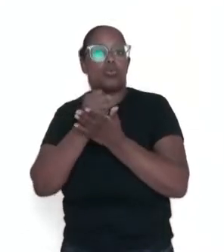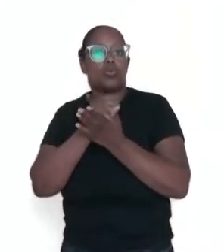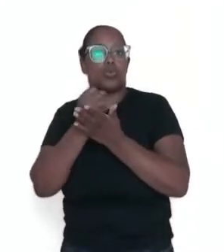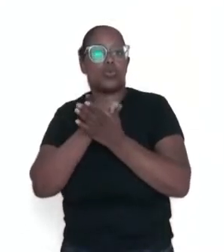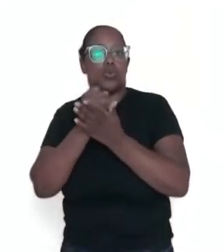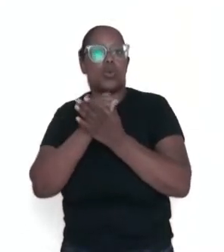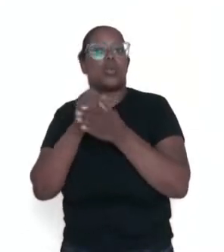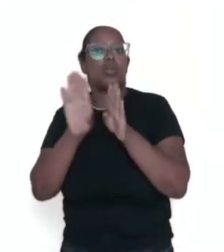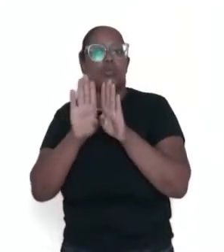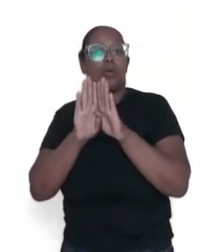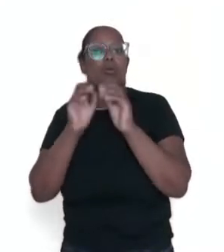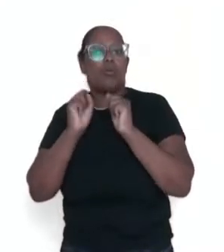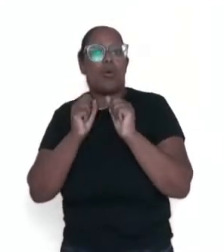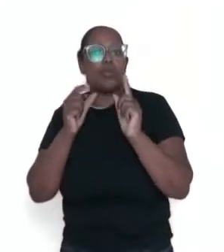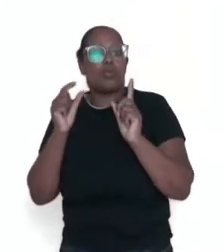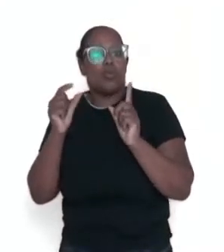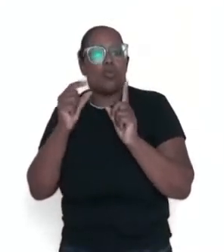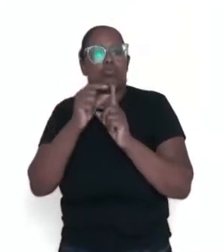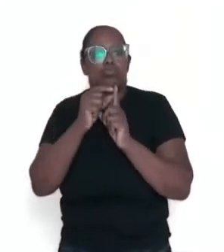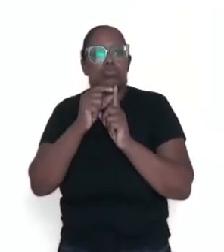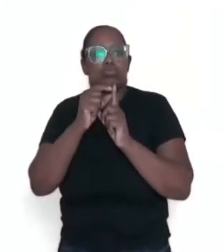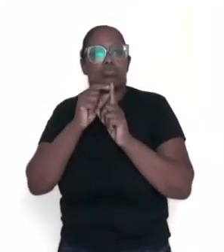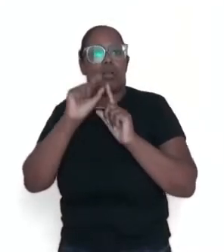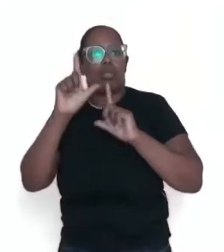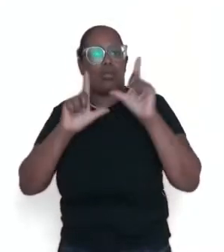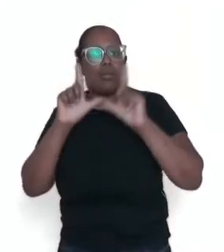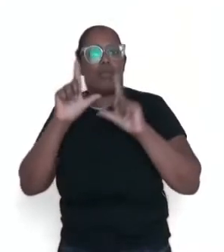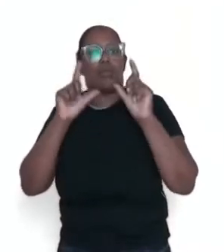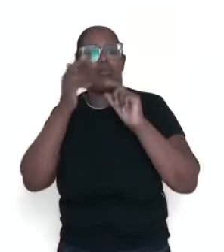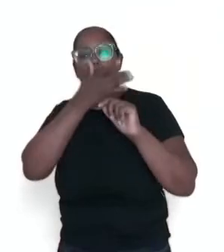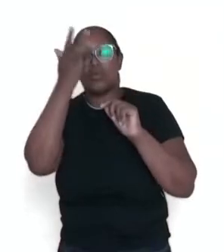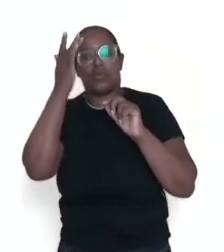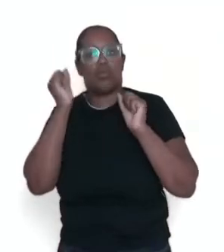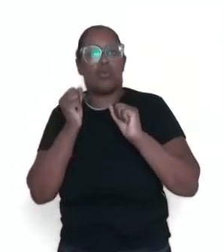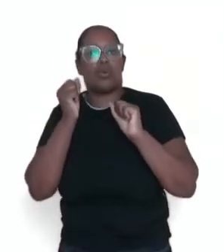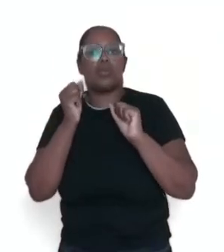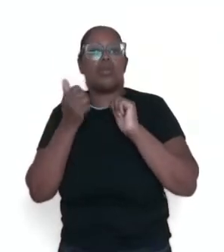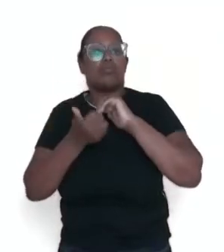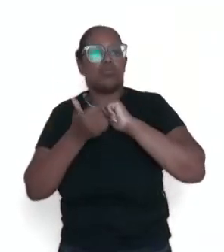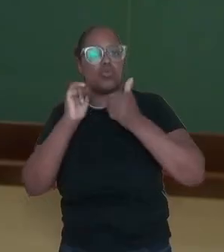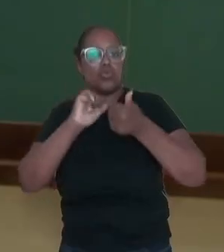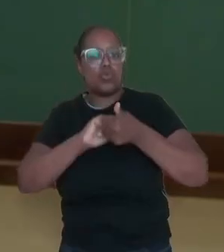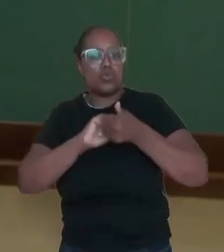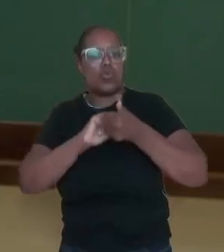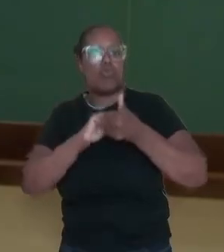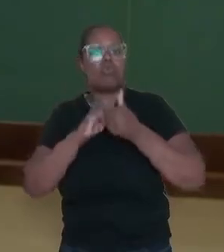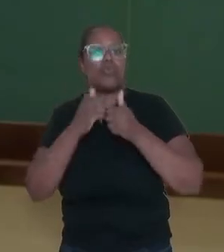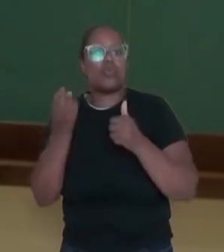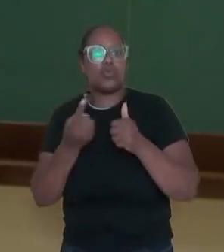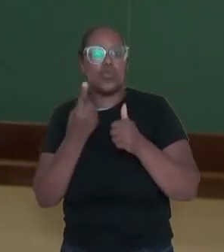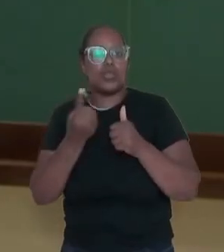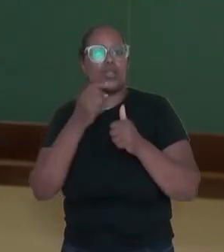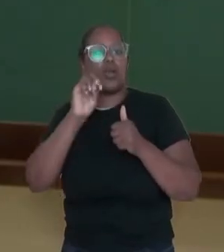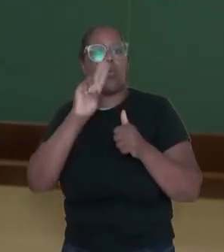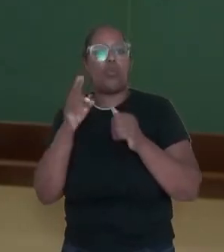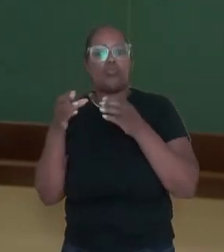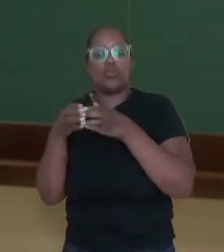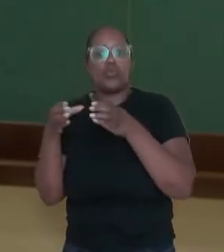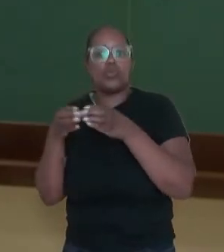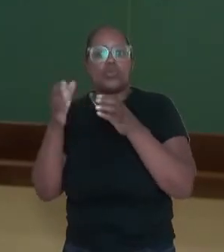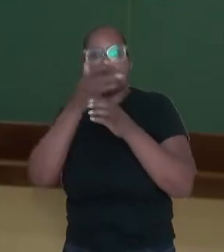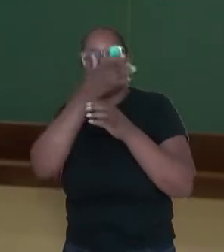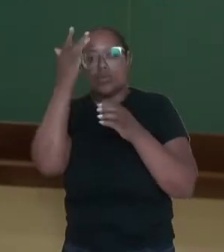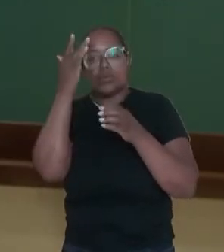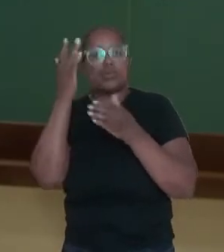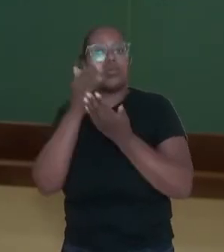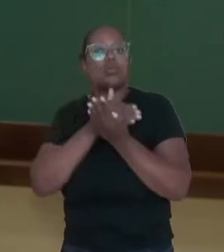aparelho de televisão e as pessoas podem jogar tanto sozinha quanto com mais pessoas acompanhadas, tá? No início,